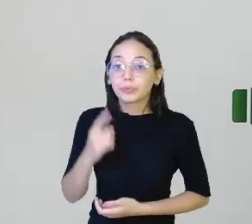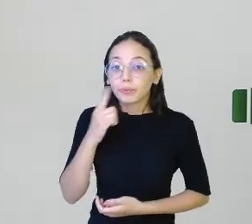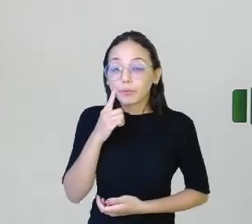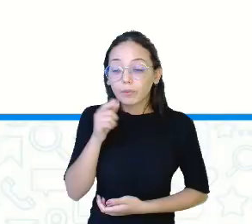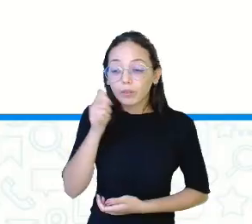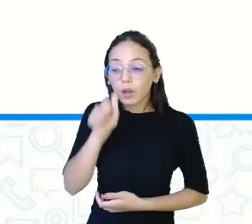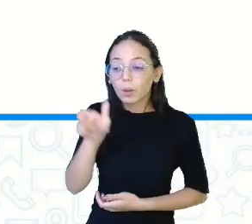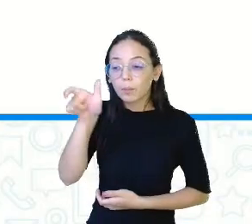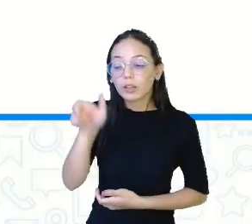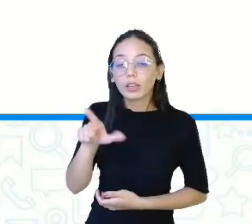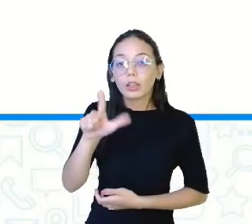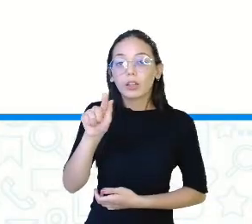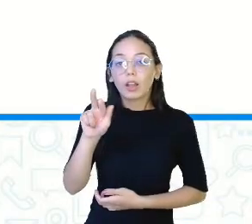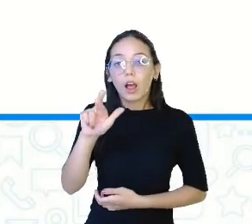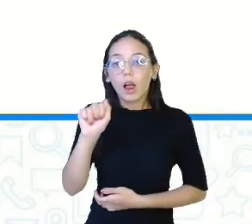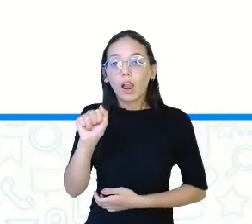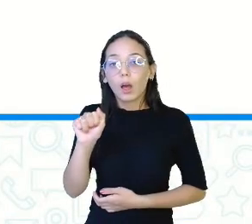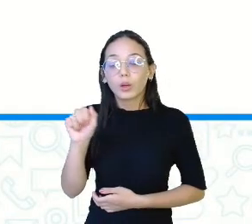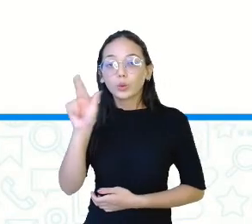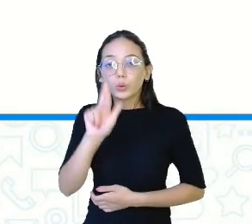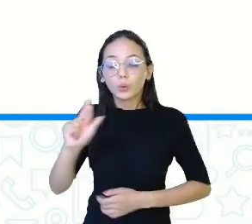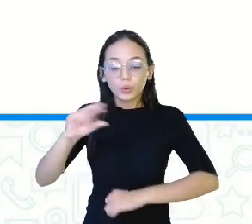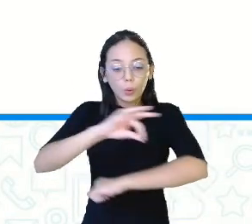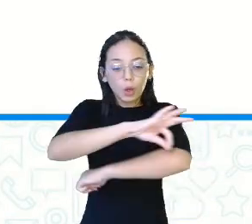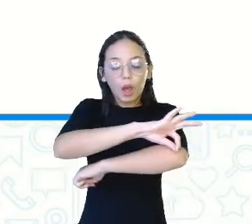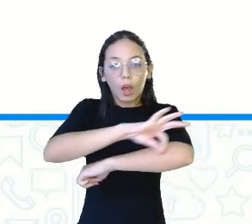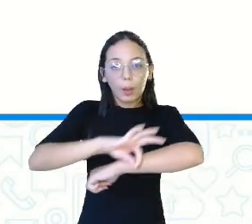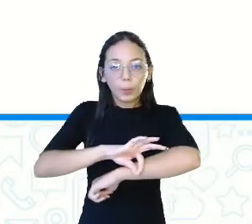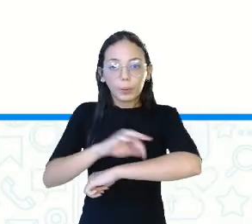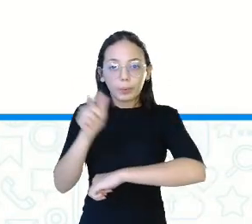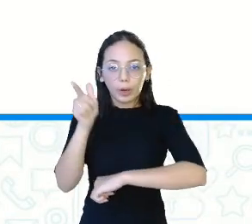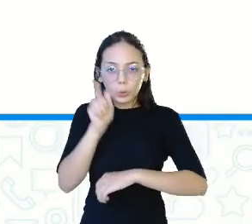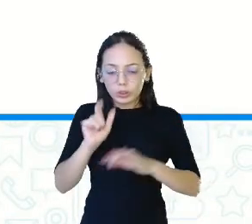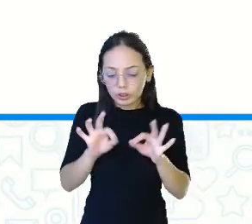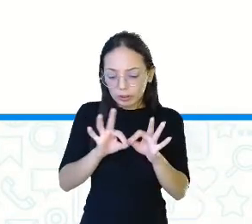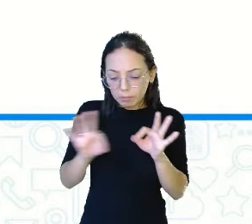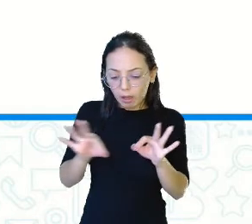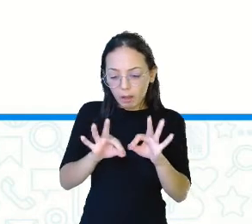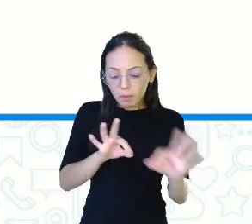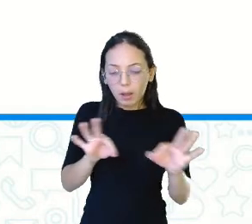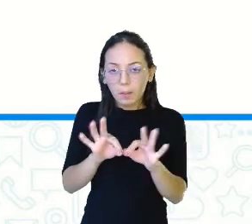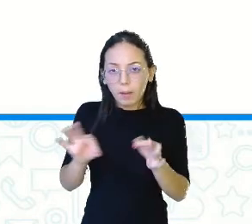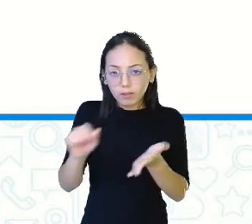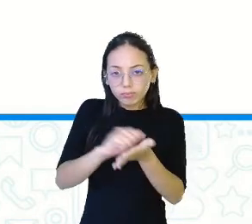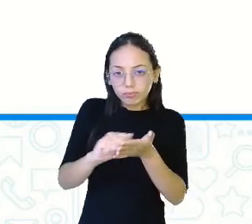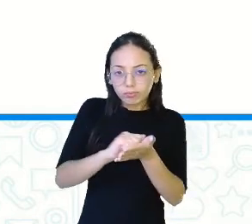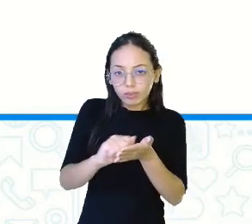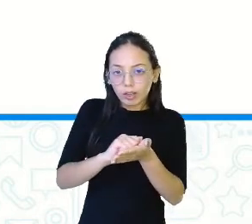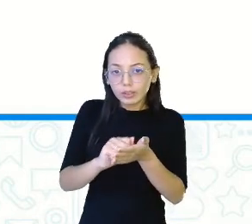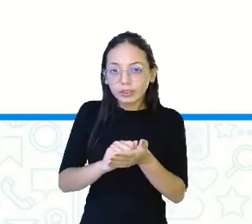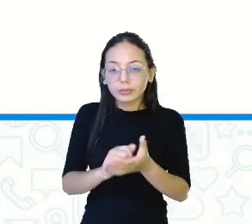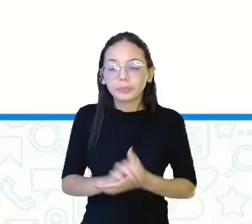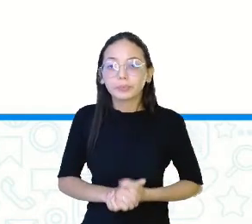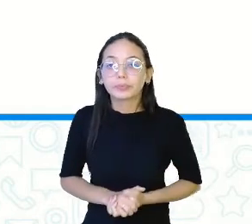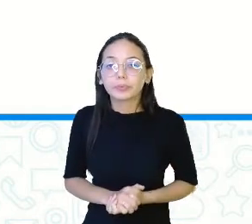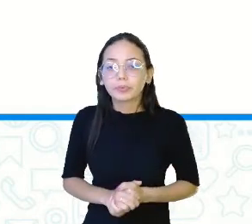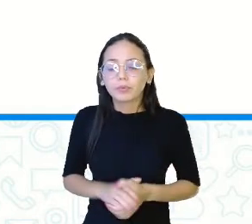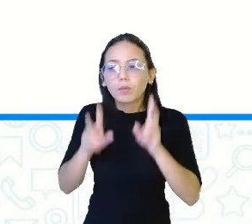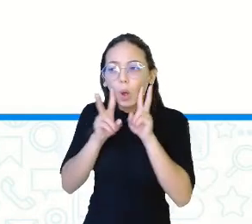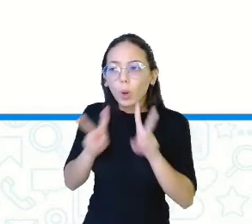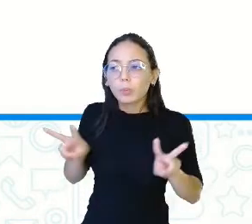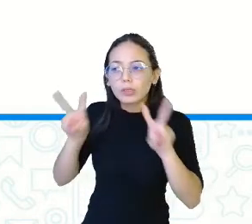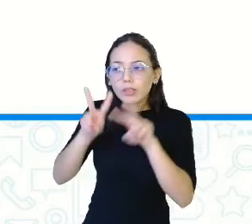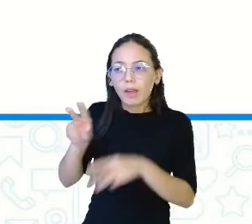Laura usou uma régua para medir sua borracha. A gente fez isso agorinha. Laura imitou a gente. Observe